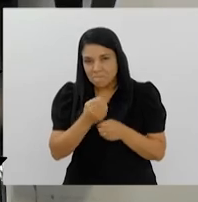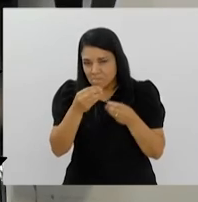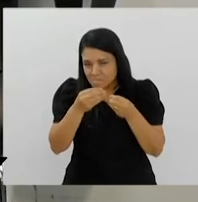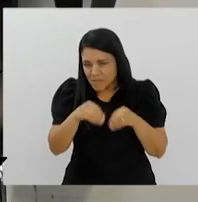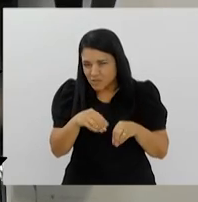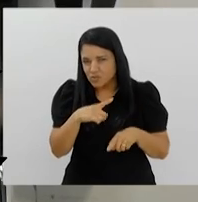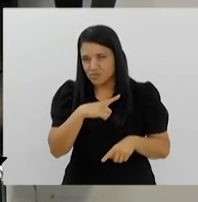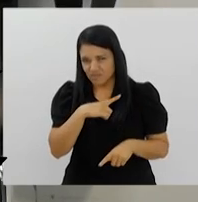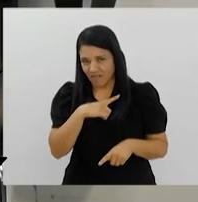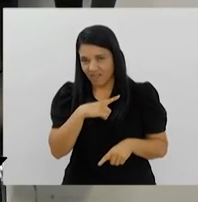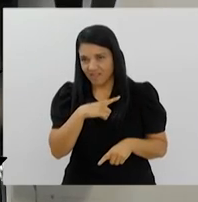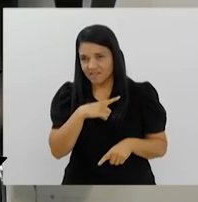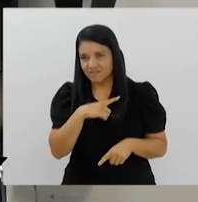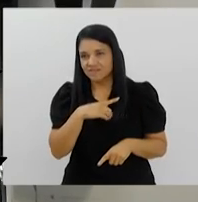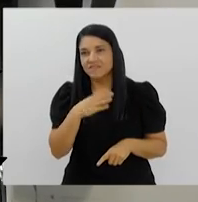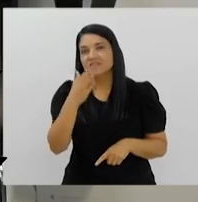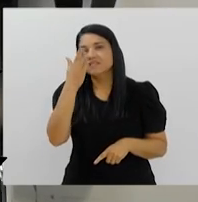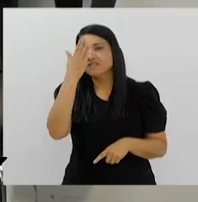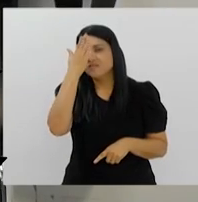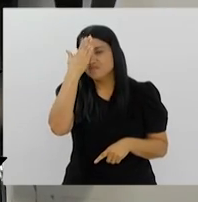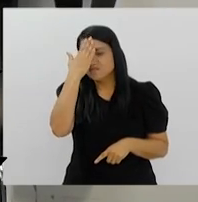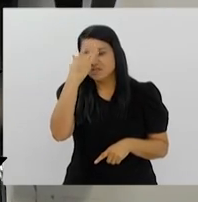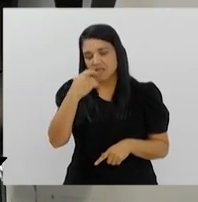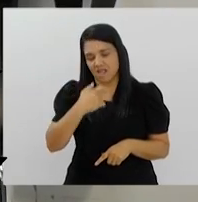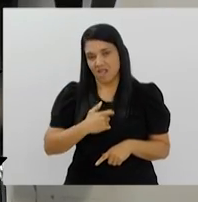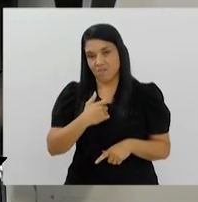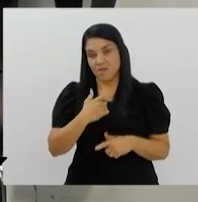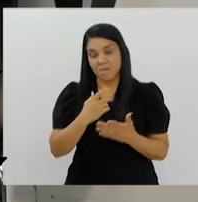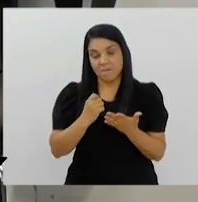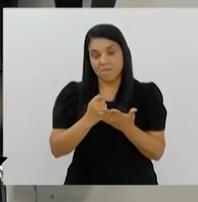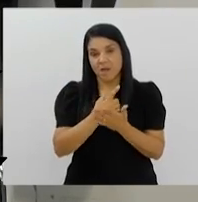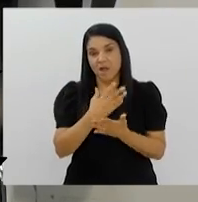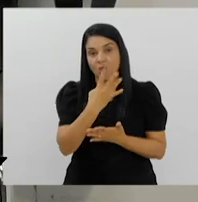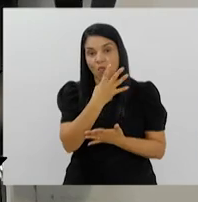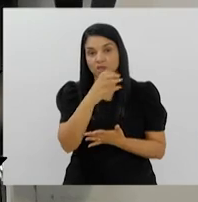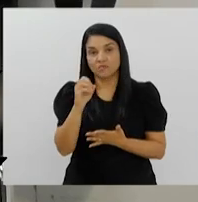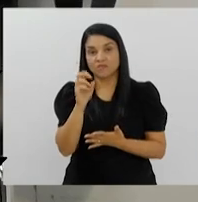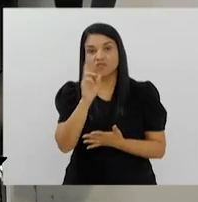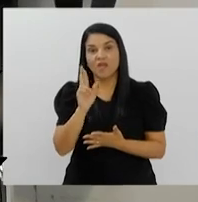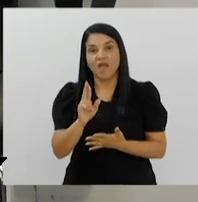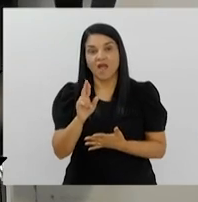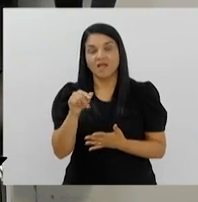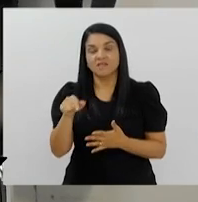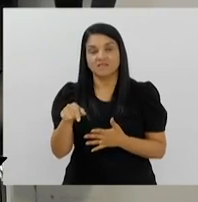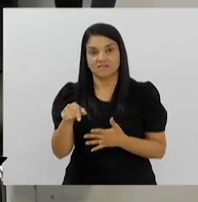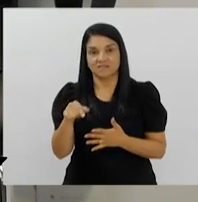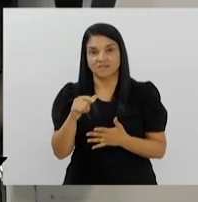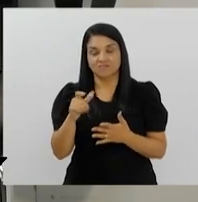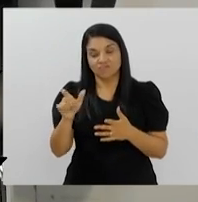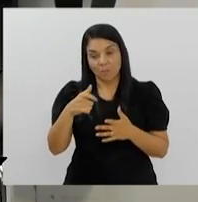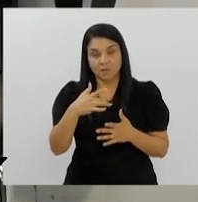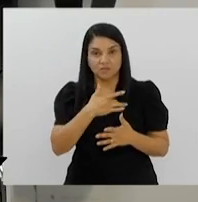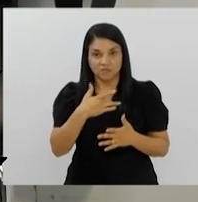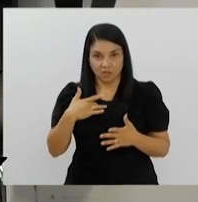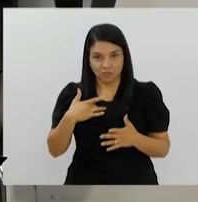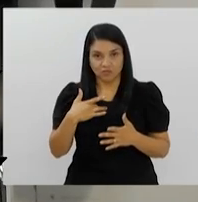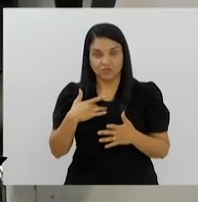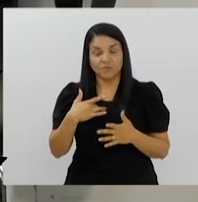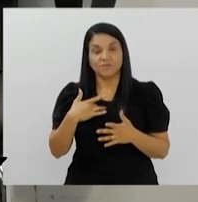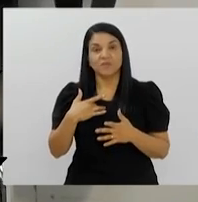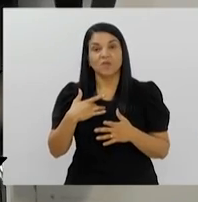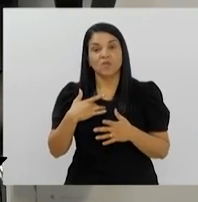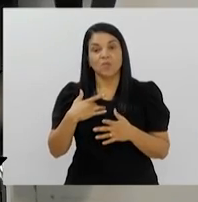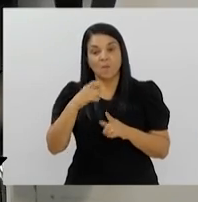sei quanto eu faço para pagar R 400 de plano de saúde e aniversário do meu filho mês que vem vai vir um um aumento abusivo porque é isso que vocês estão